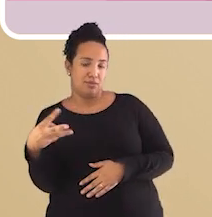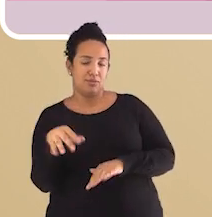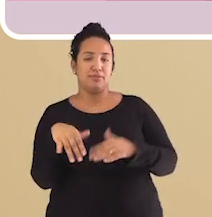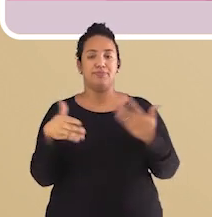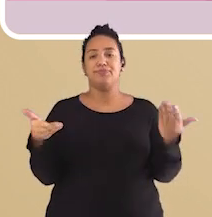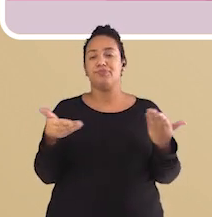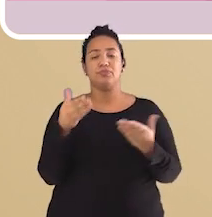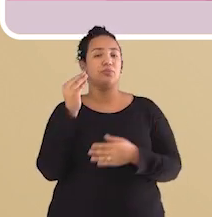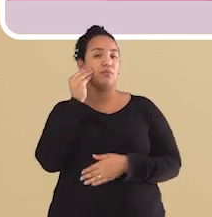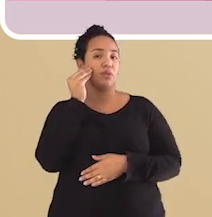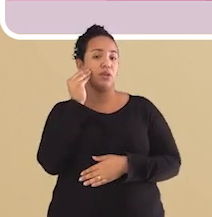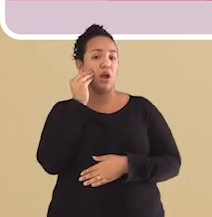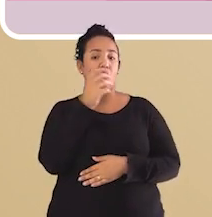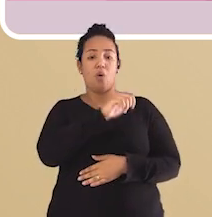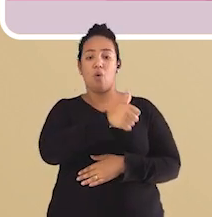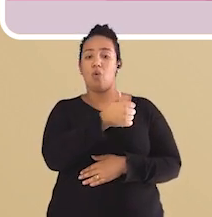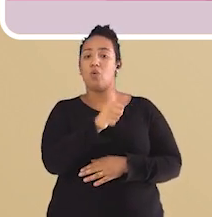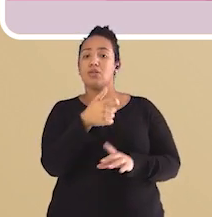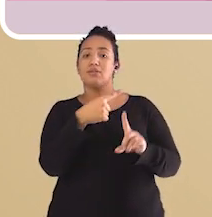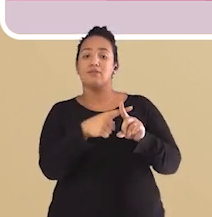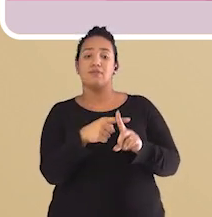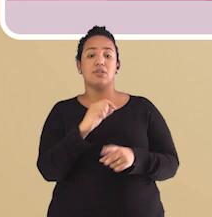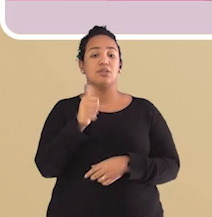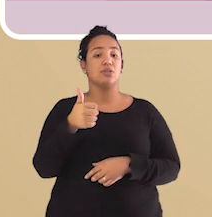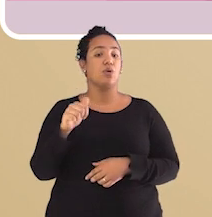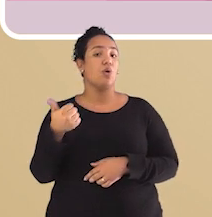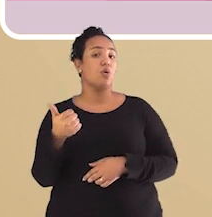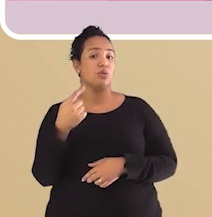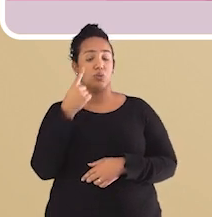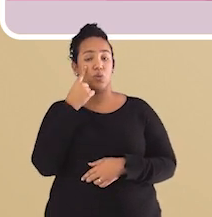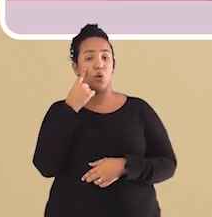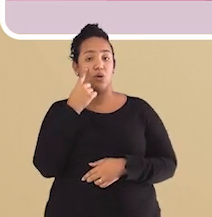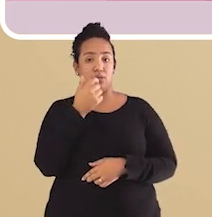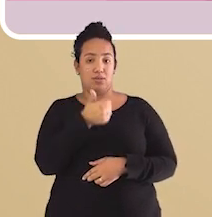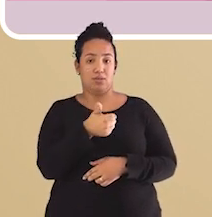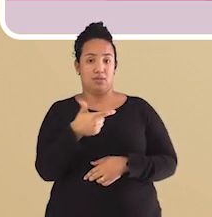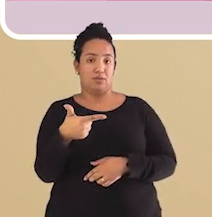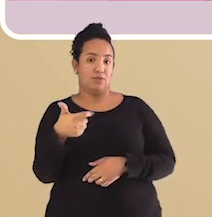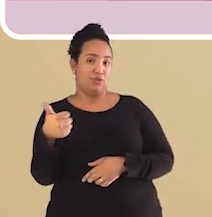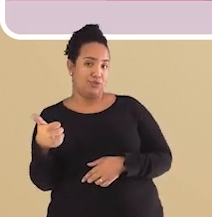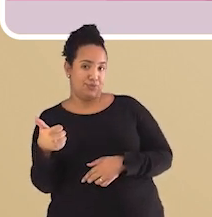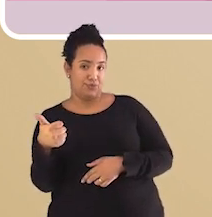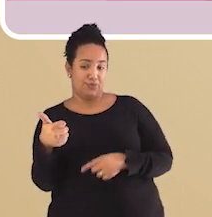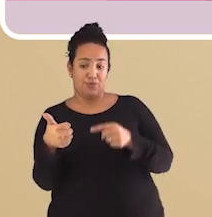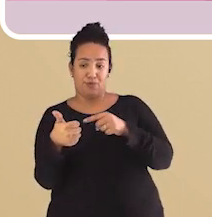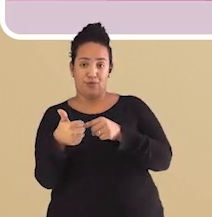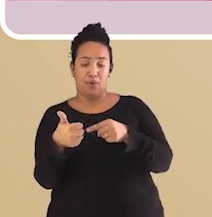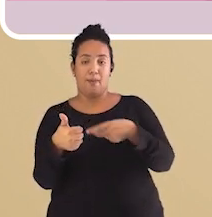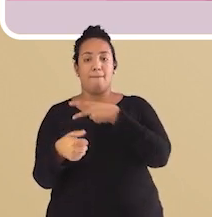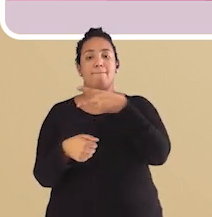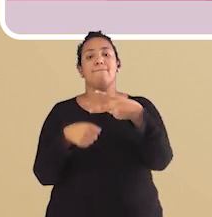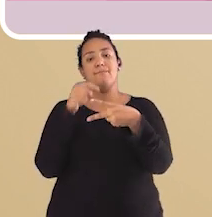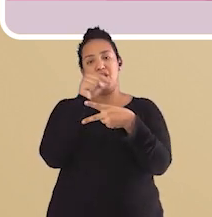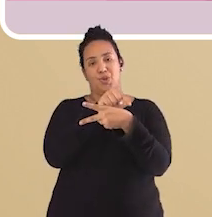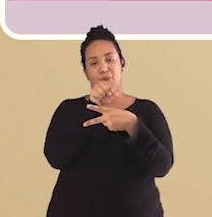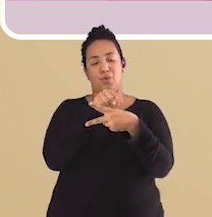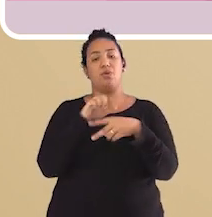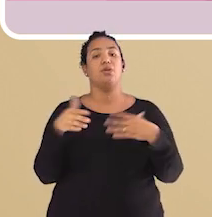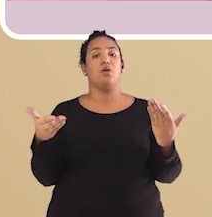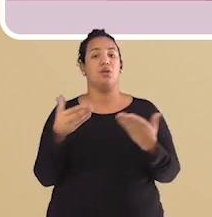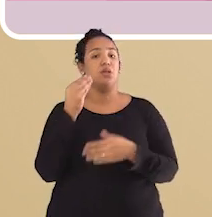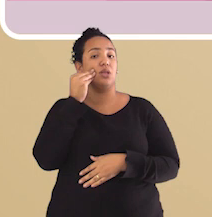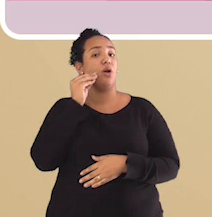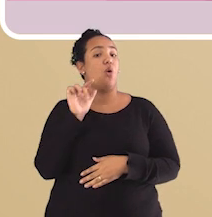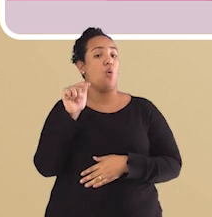Vamos então tentar 11 vezes 11. É igual a 121. Como ainda é menor, vamos